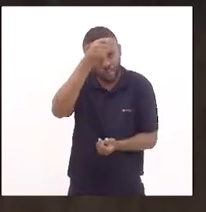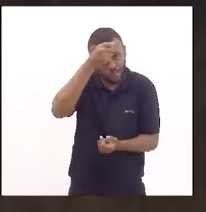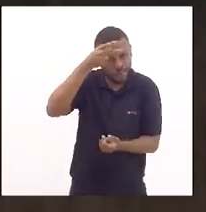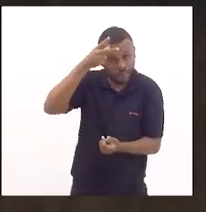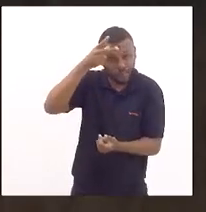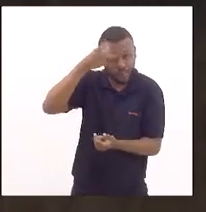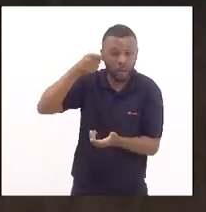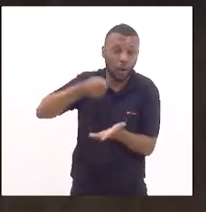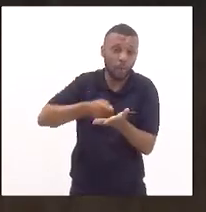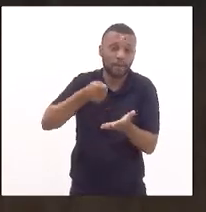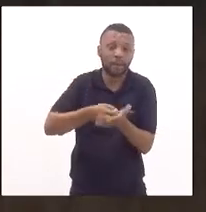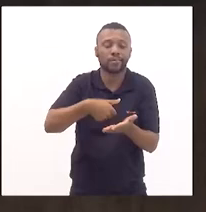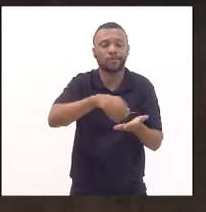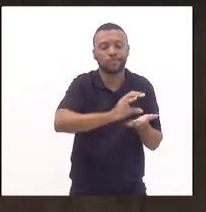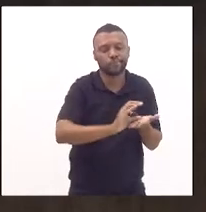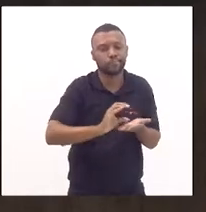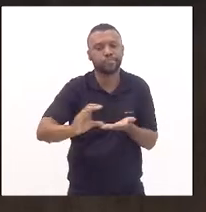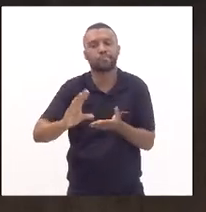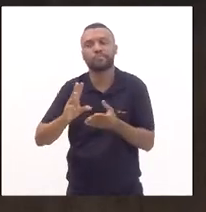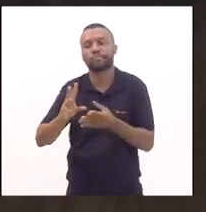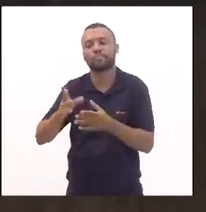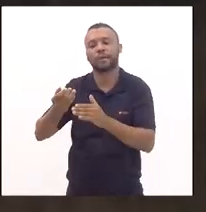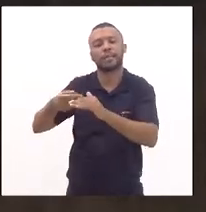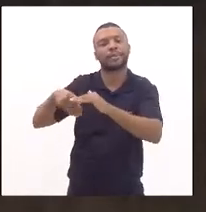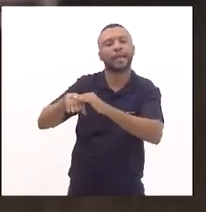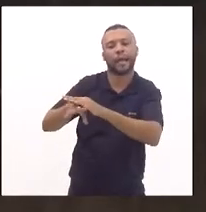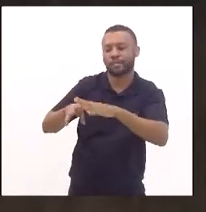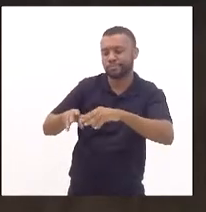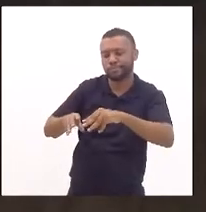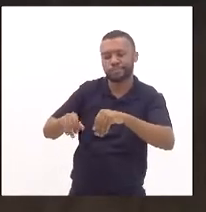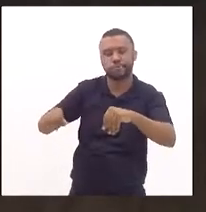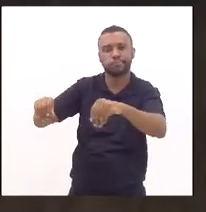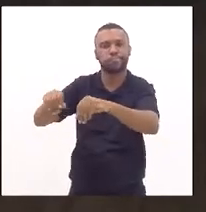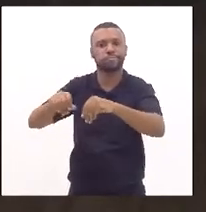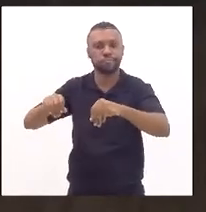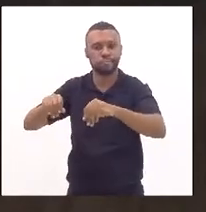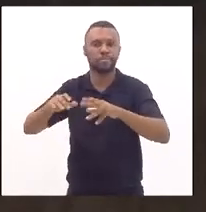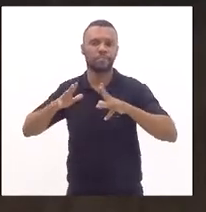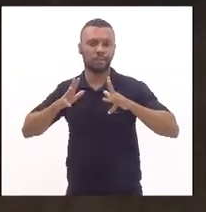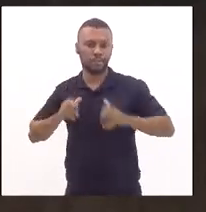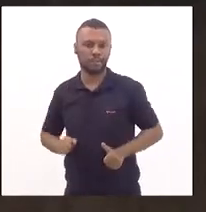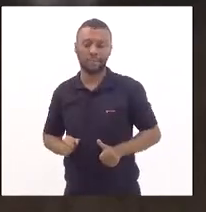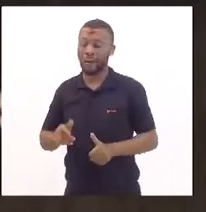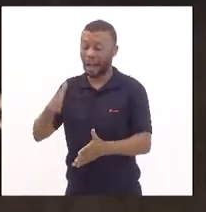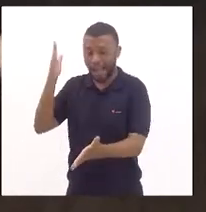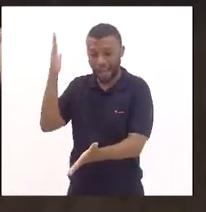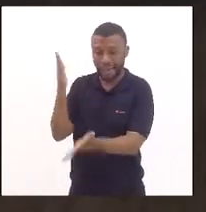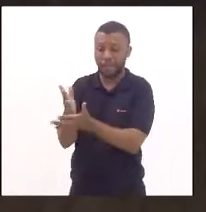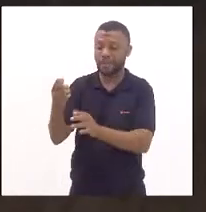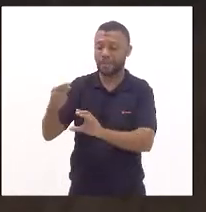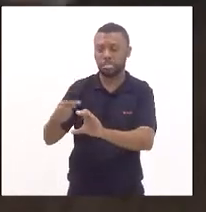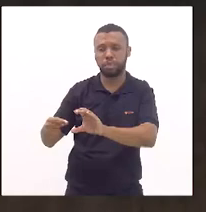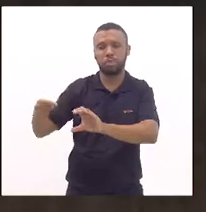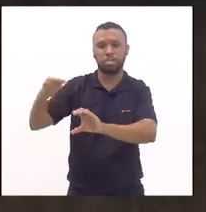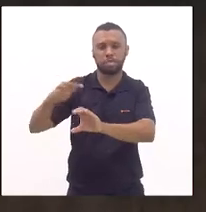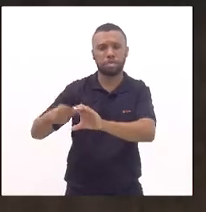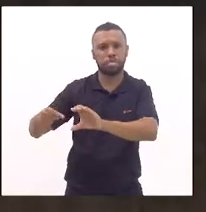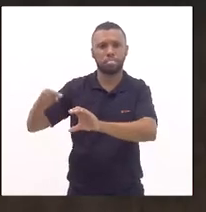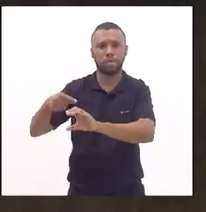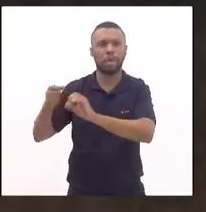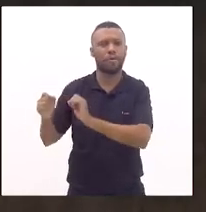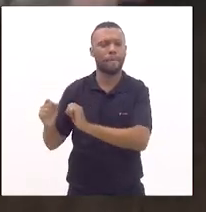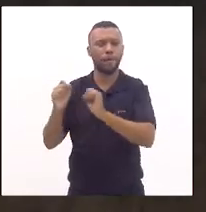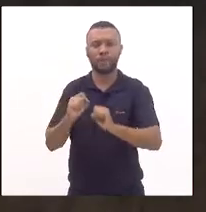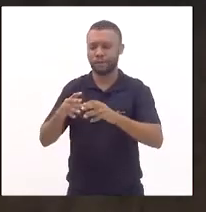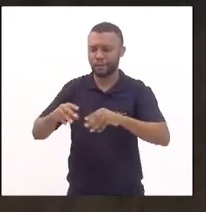obrigados a destinar para enterrar o seu lixo dentro dos aterros sanitários. Então, acaba com esse ciclo de poder dos aterros